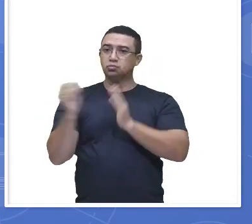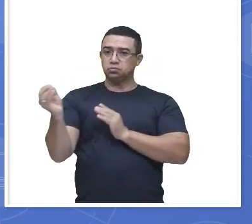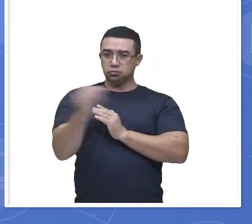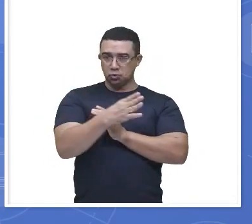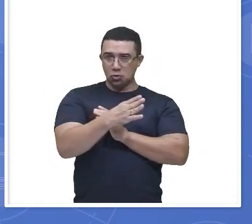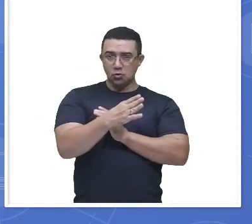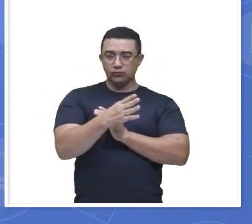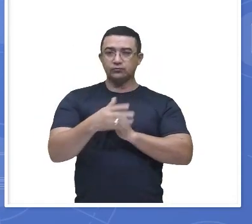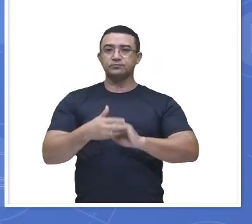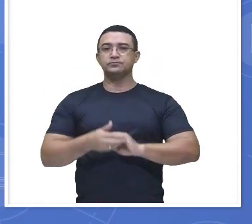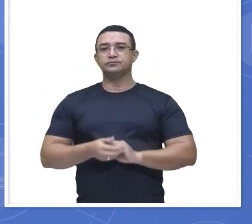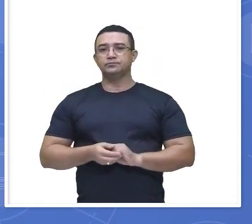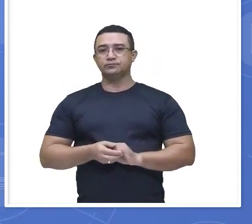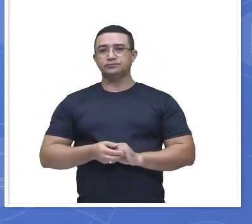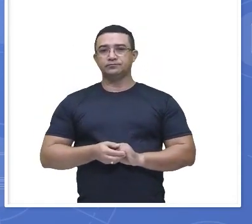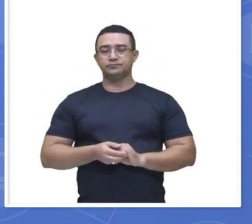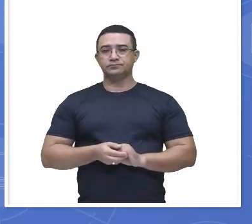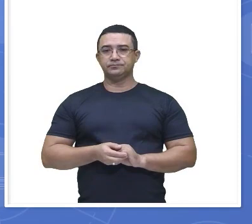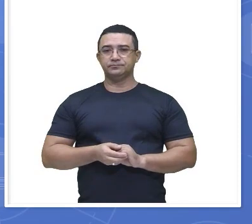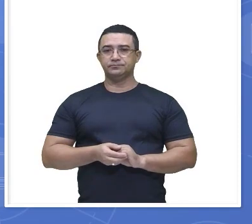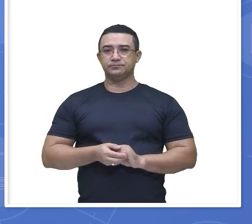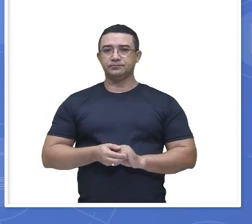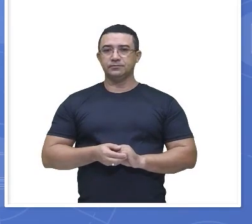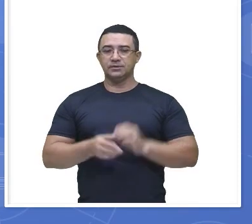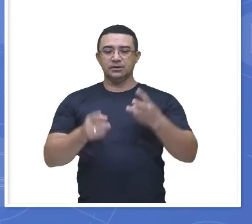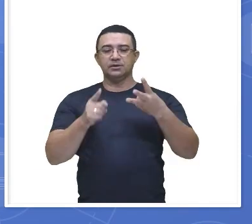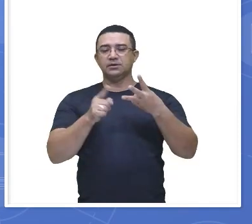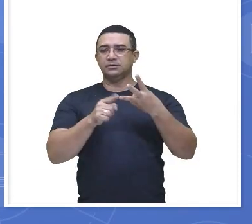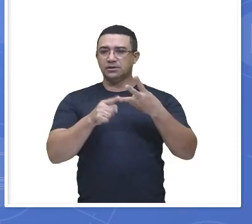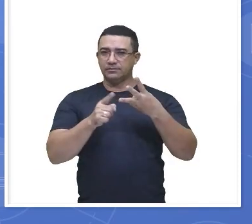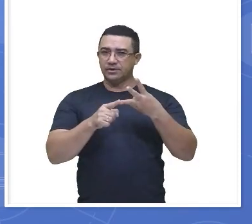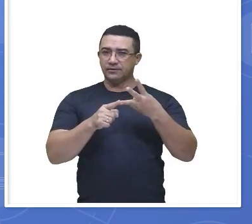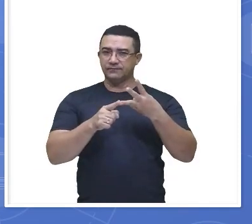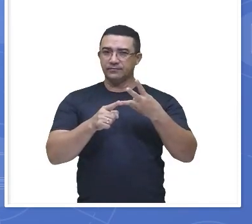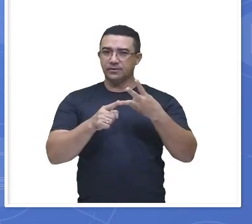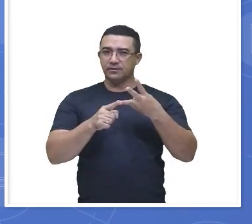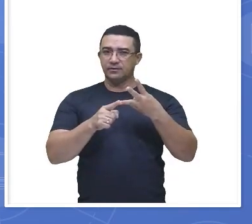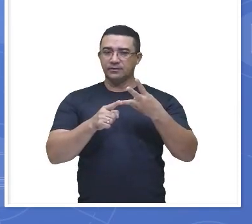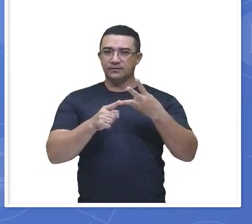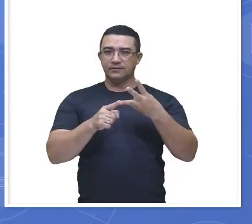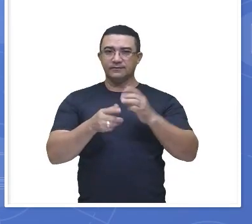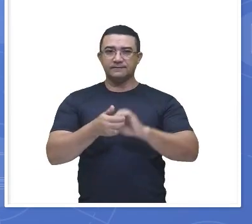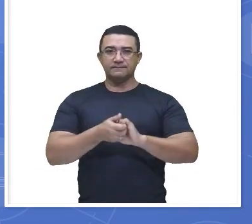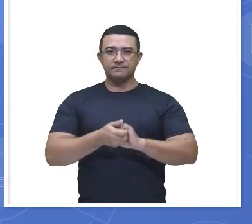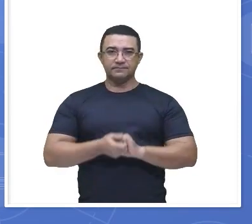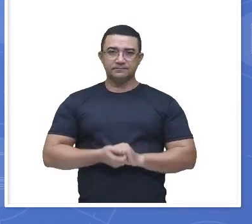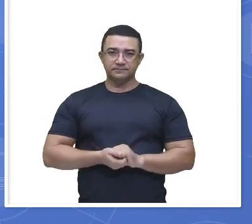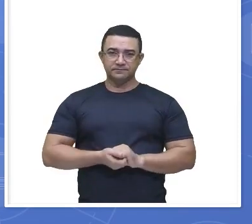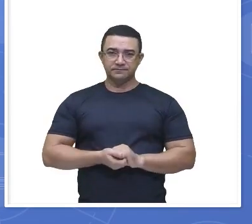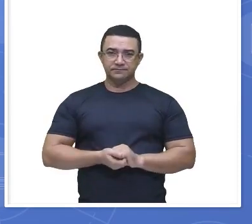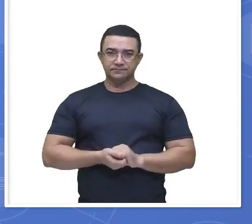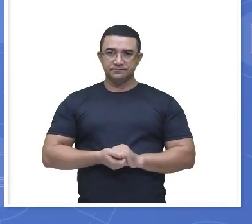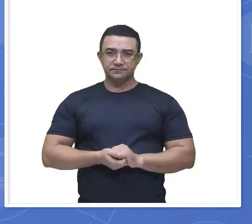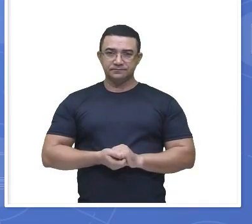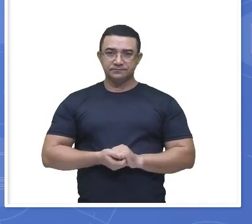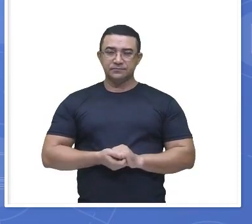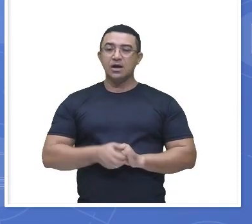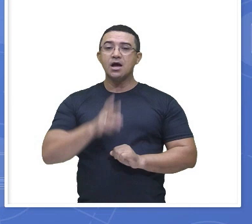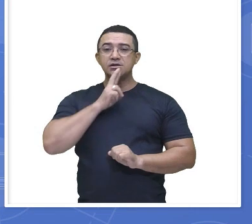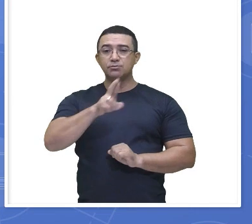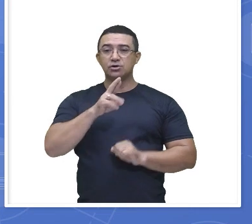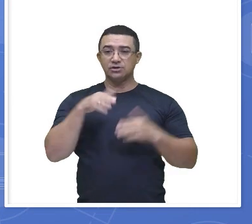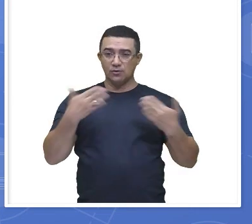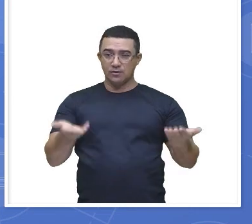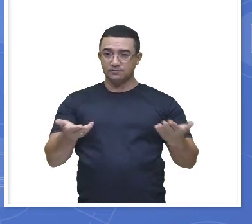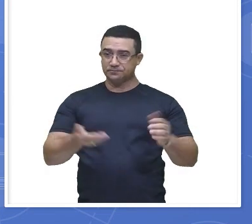relevante e recente, mas não fica somente nisso, tá bom? E é justamente o que o nosso gabarito traz para nós, olha aí. Como resposta, bora